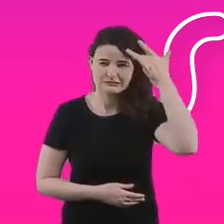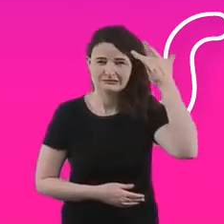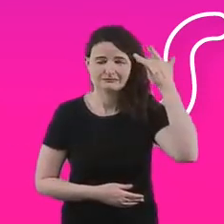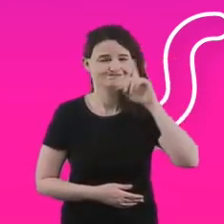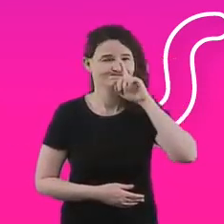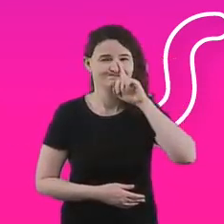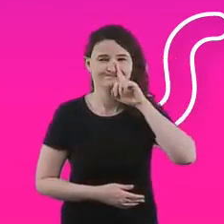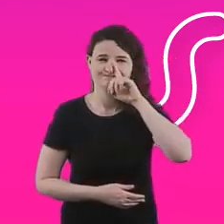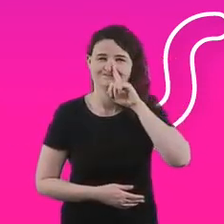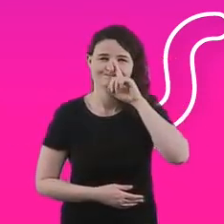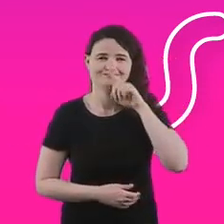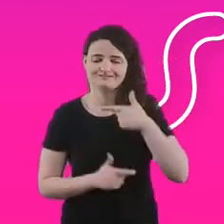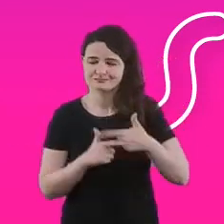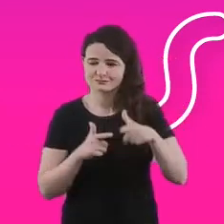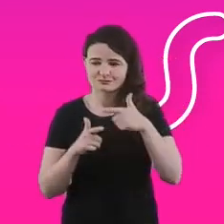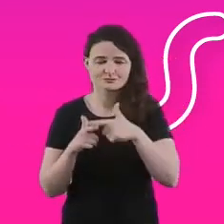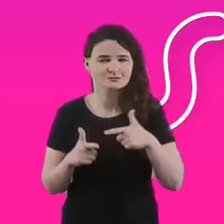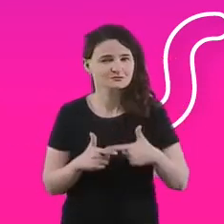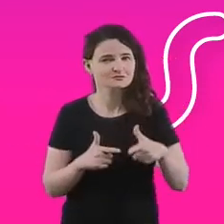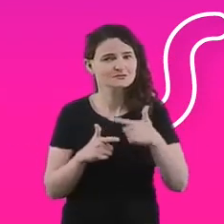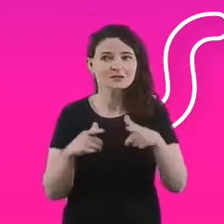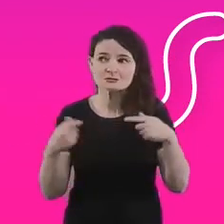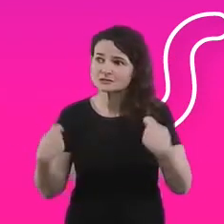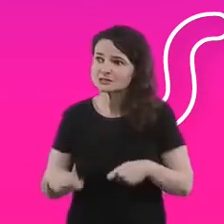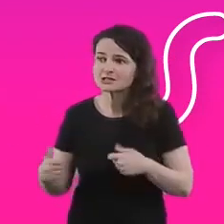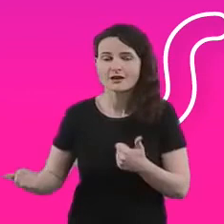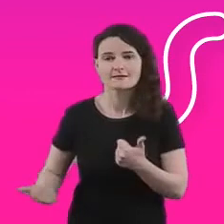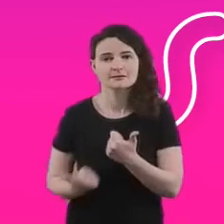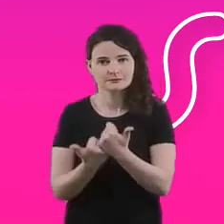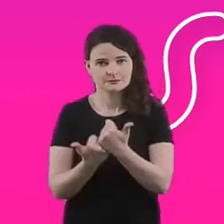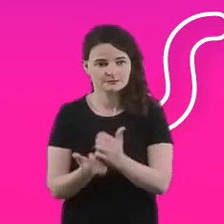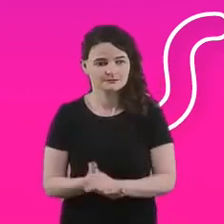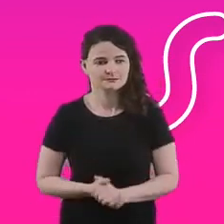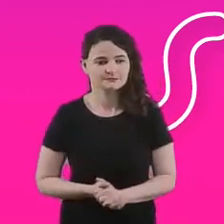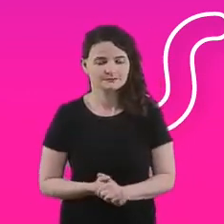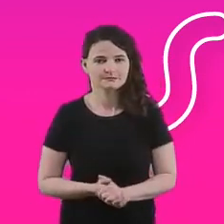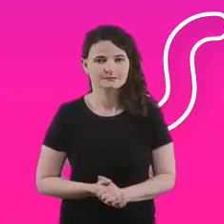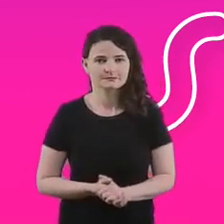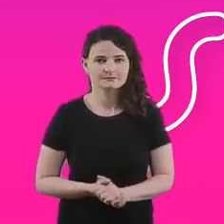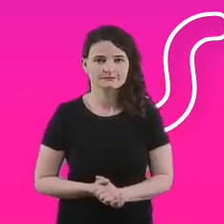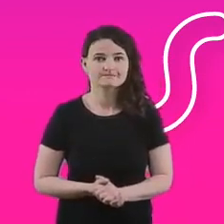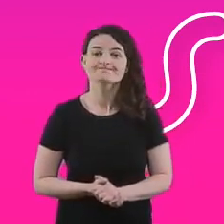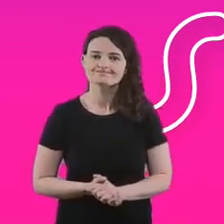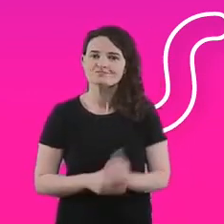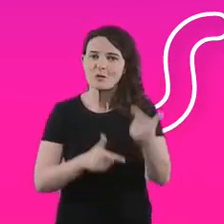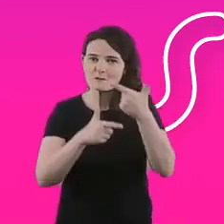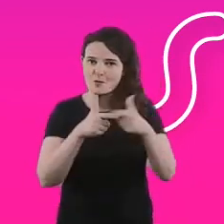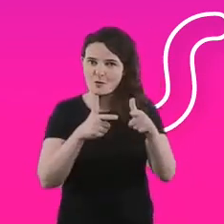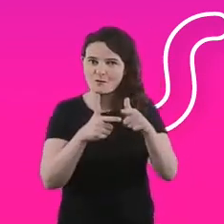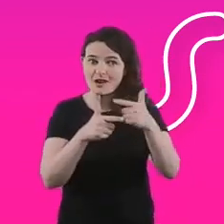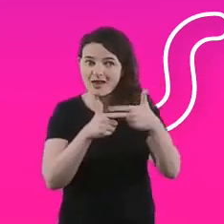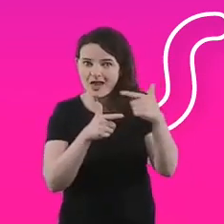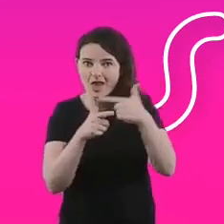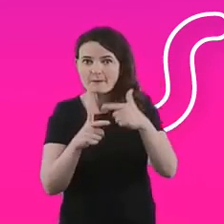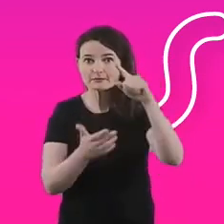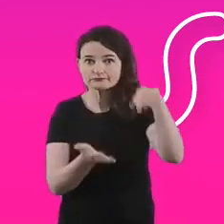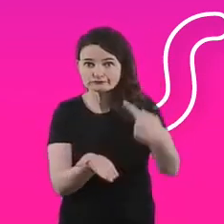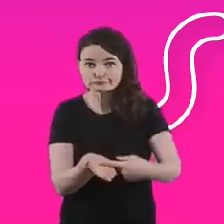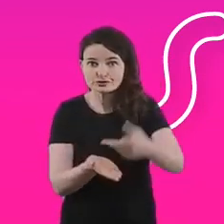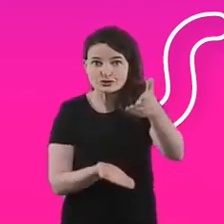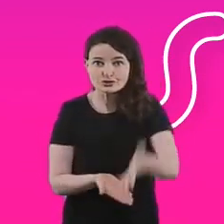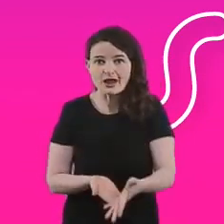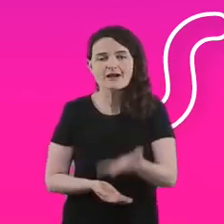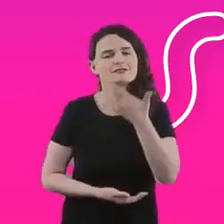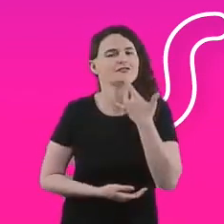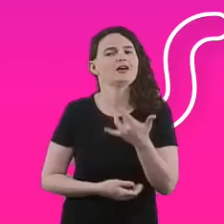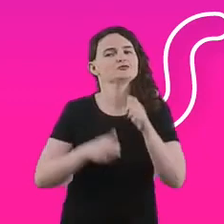série de problemas que precisavam ser endereçados. Definido o problema, a gente tem sempre agora o costume também de mapear a rede. É muito